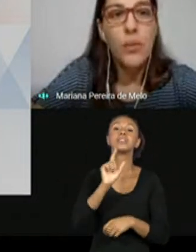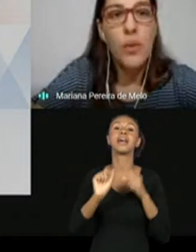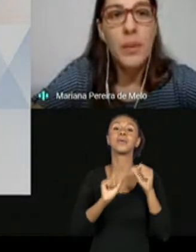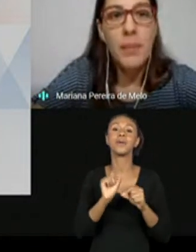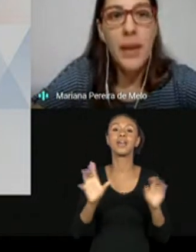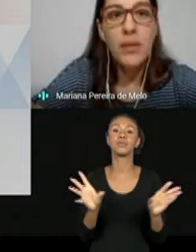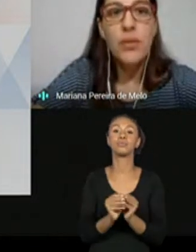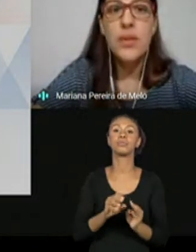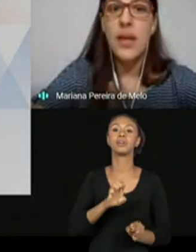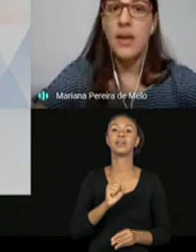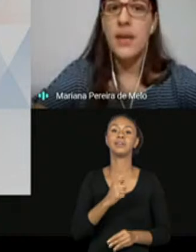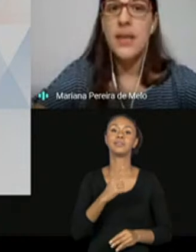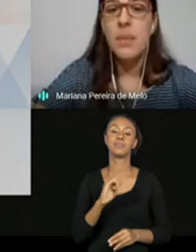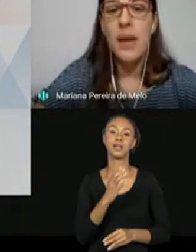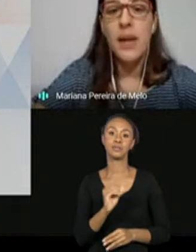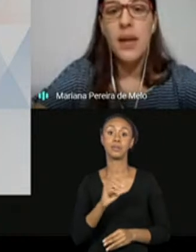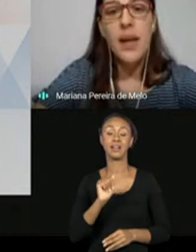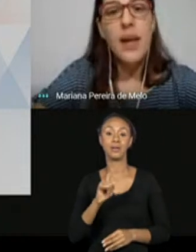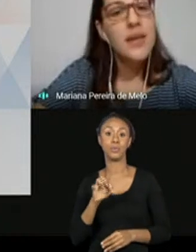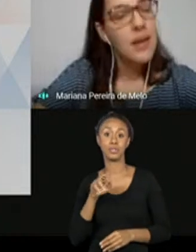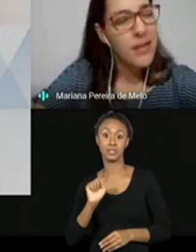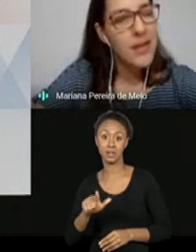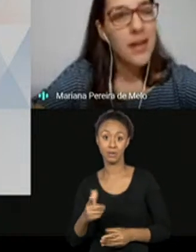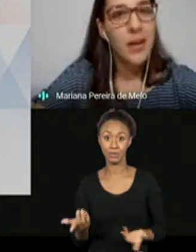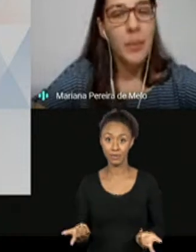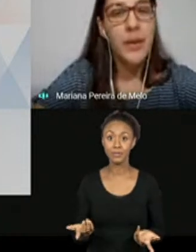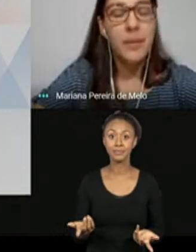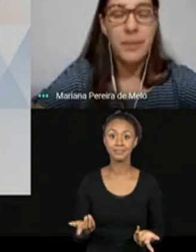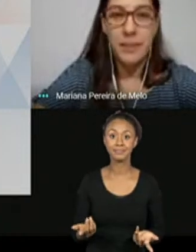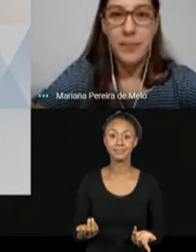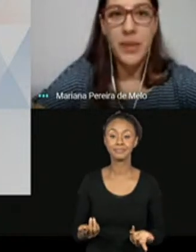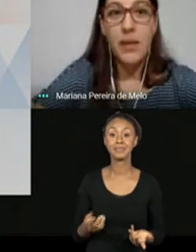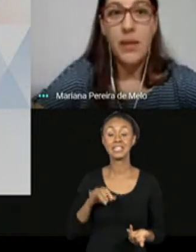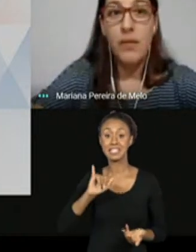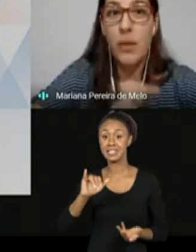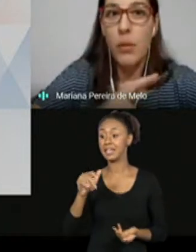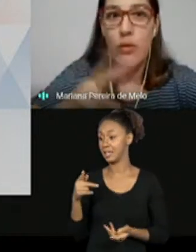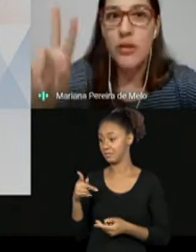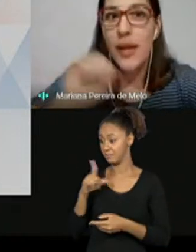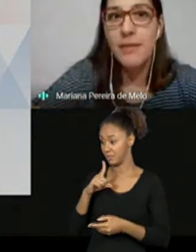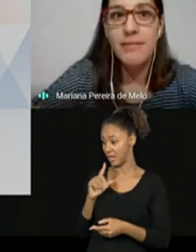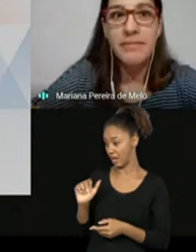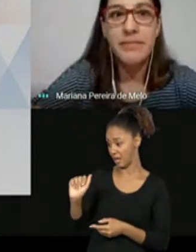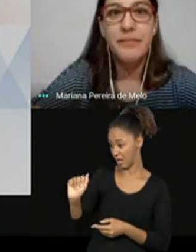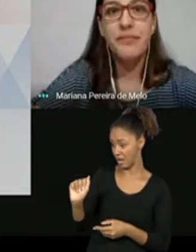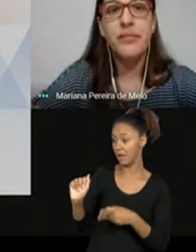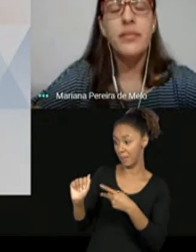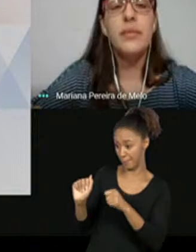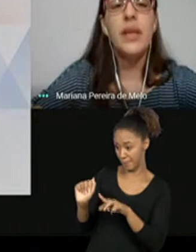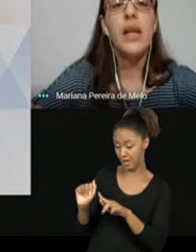Então, o complemento do sair face par é sair face ímpar. Vamos continuar aí?